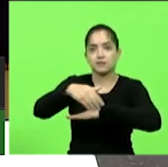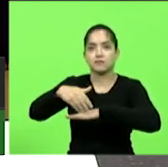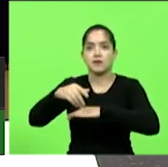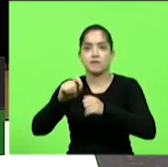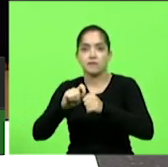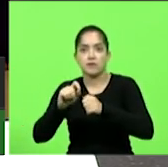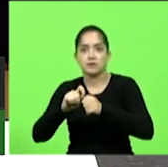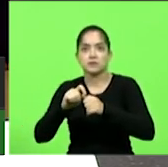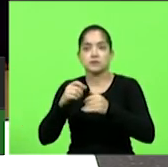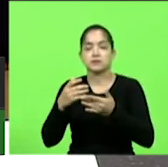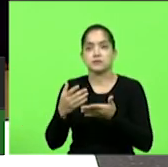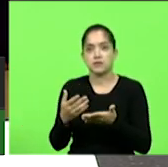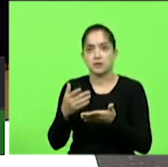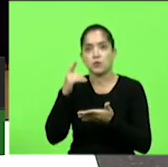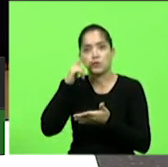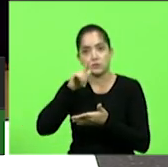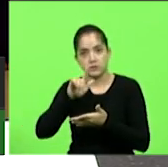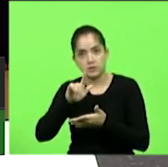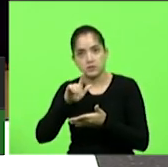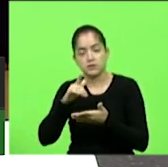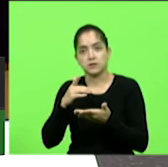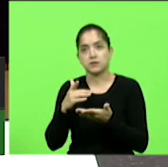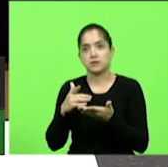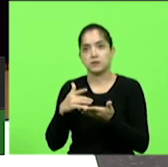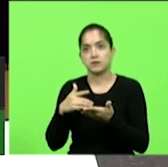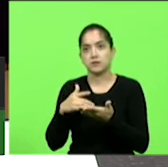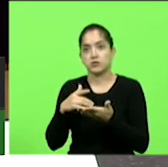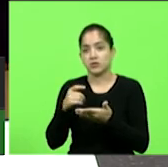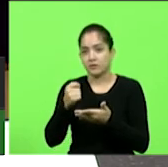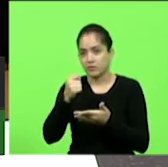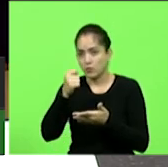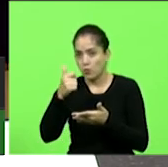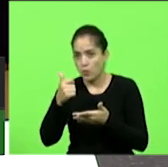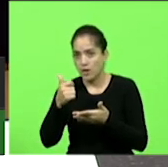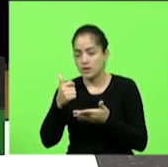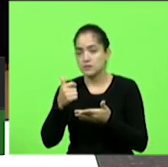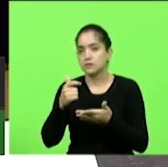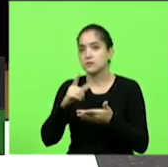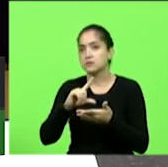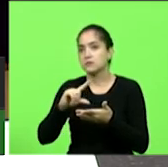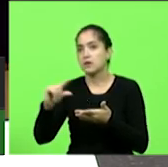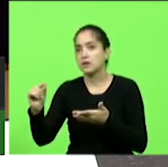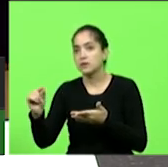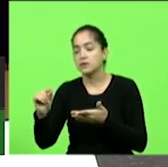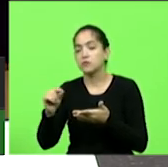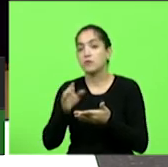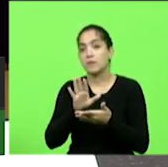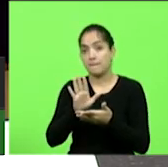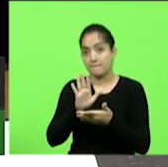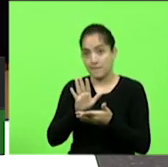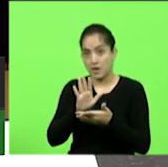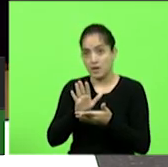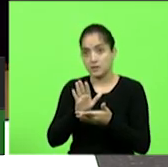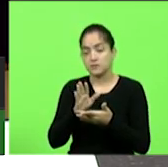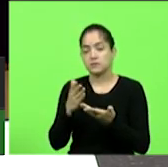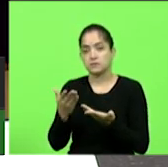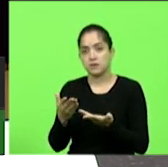consegui, enfim, convencer, eu já estava de saída da secretaria, mas convenci o governador de